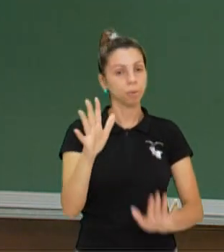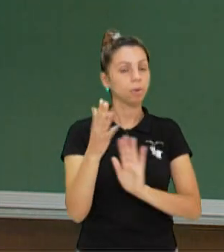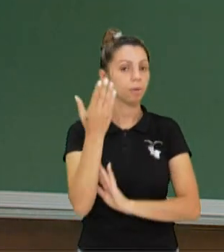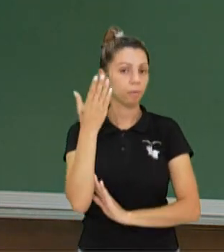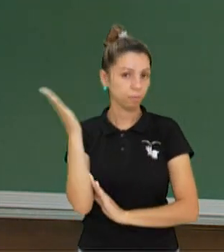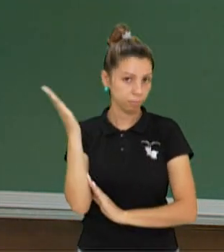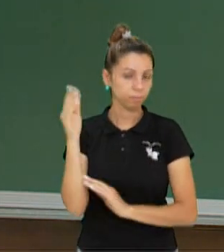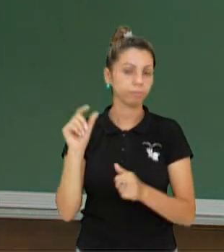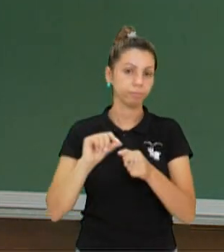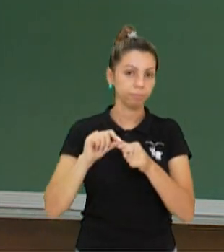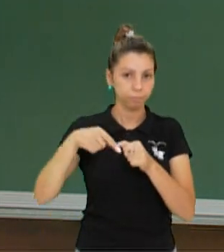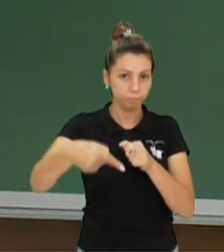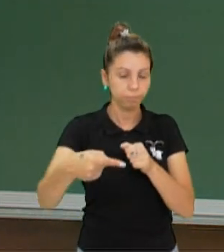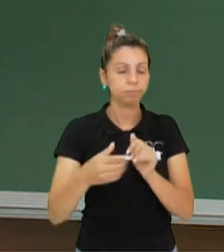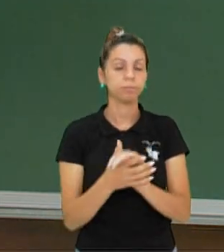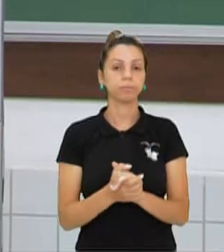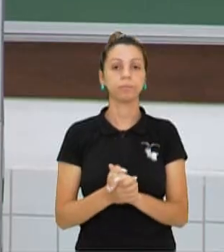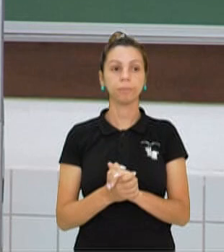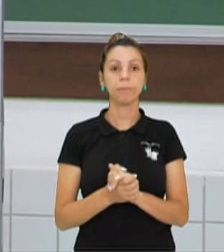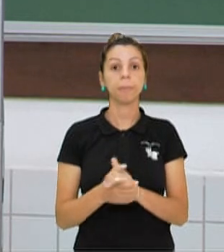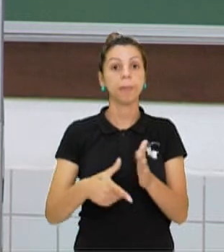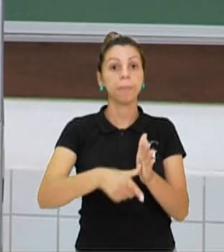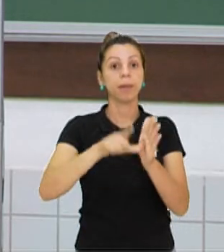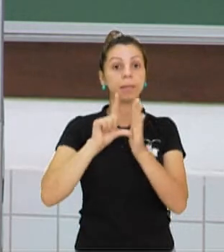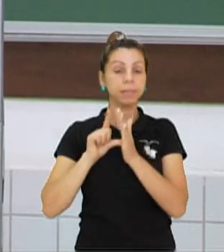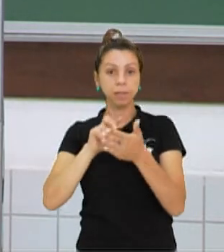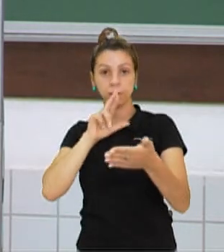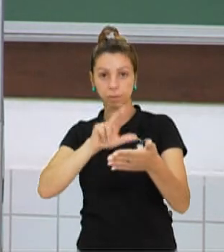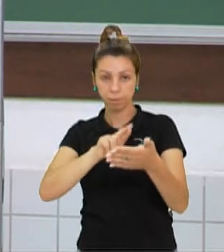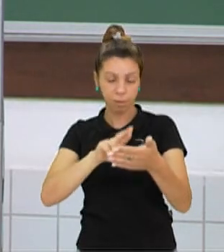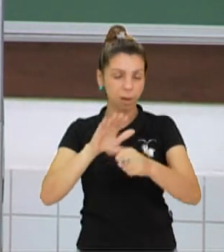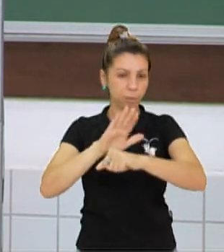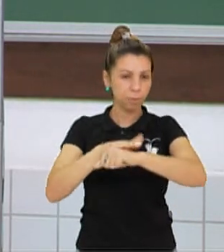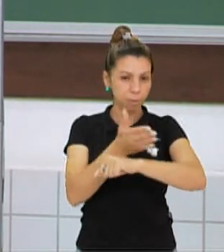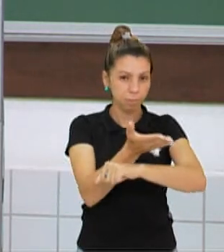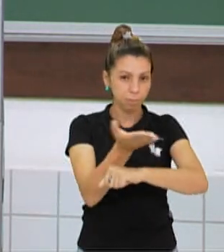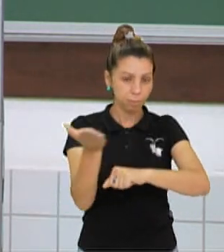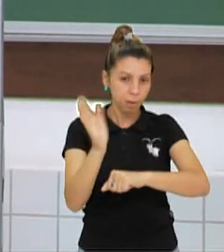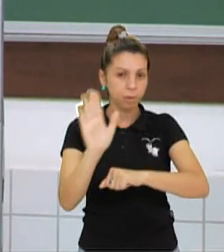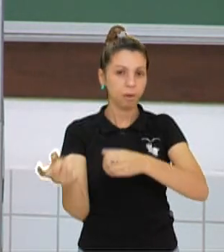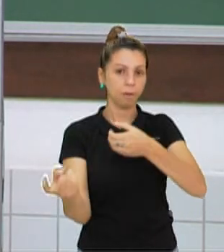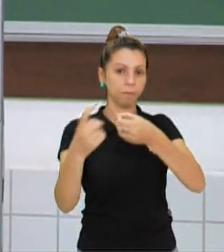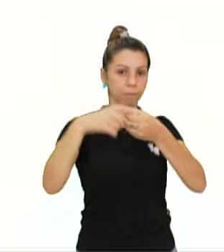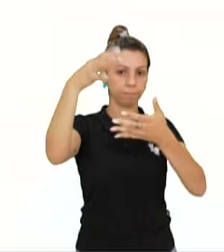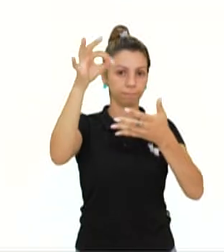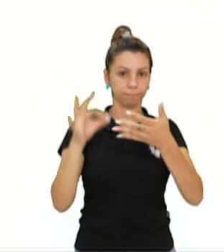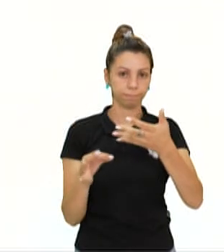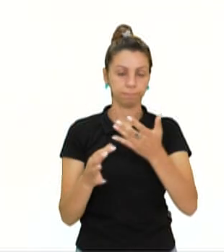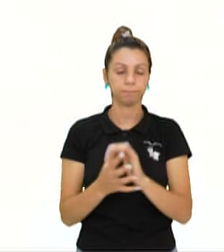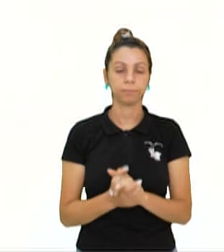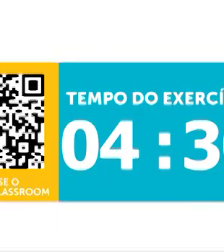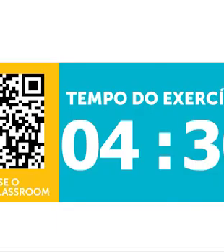até o final, beleza? Mas antes de fazer esse probleminha, vou dar um tempinho para vocês e já volto com a correção.